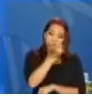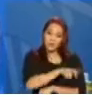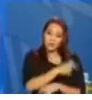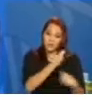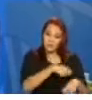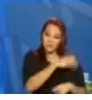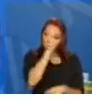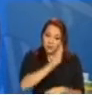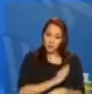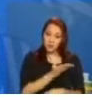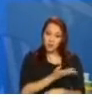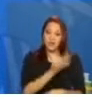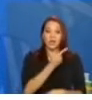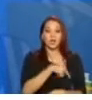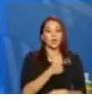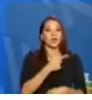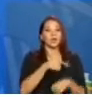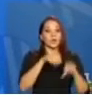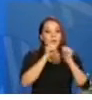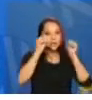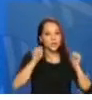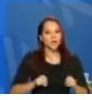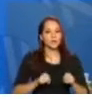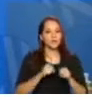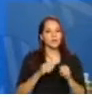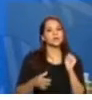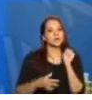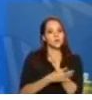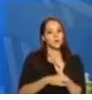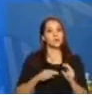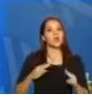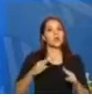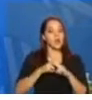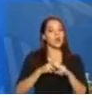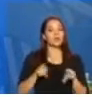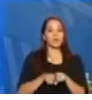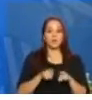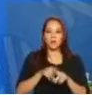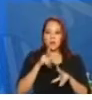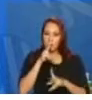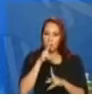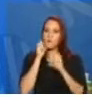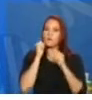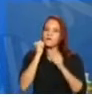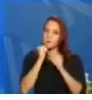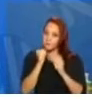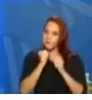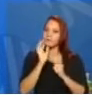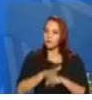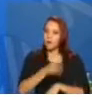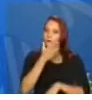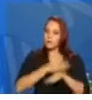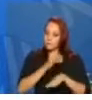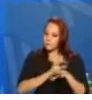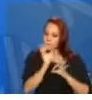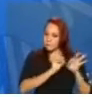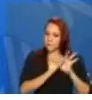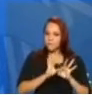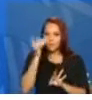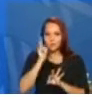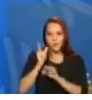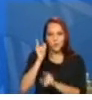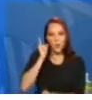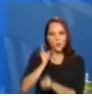E queremos dizer que o sistema de segurança da Caixa também está reforçadíssimo e preparado para que a gente possa